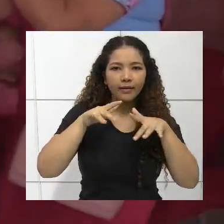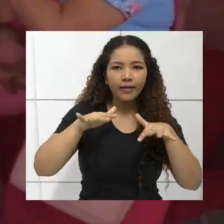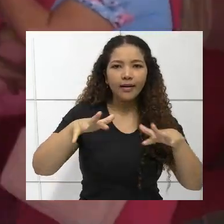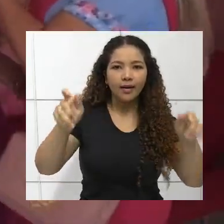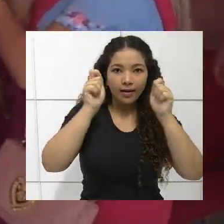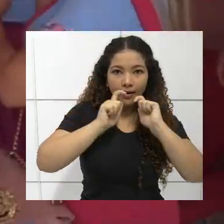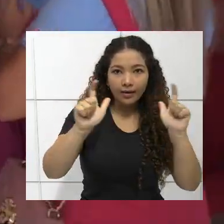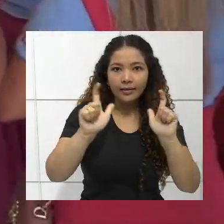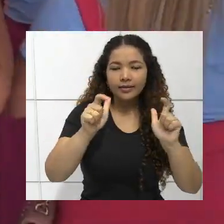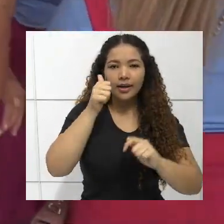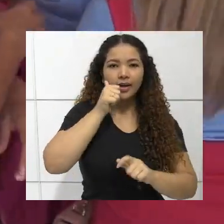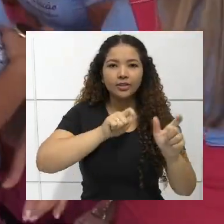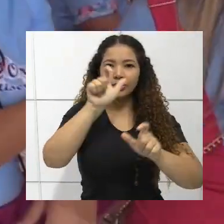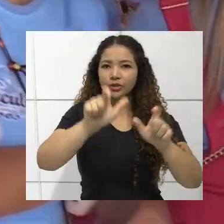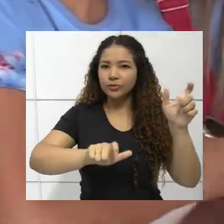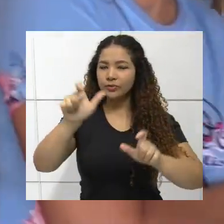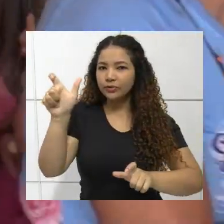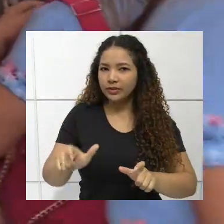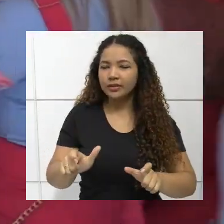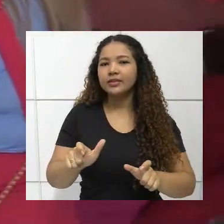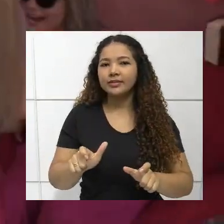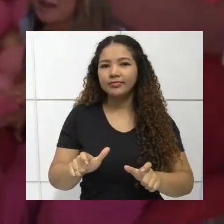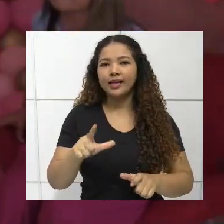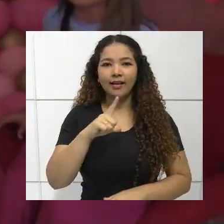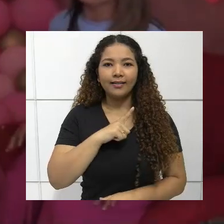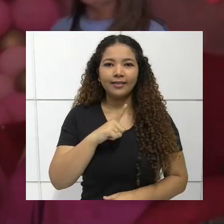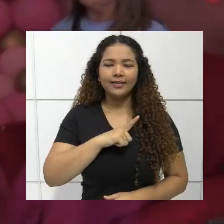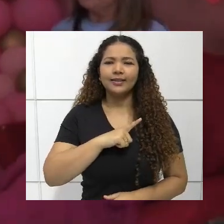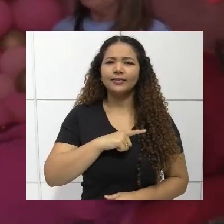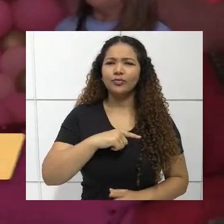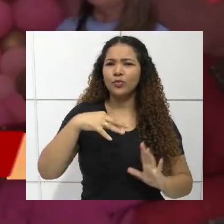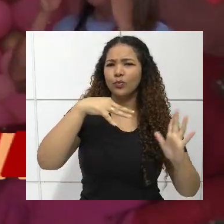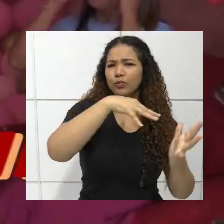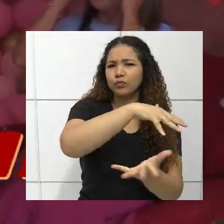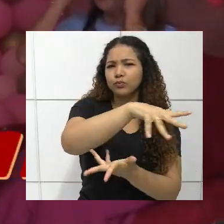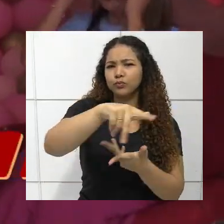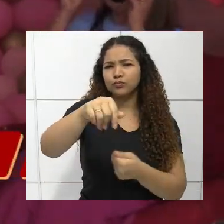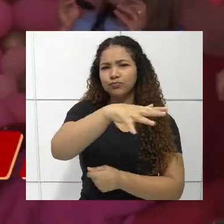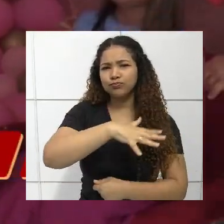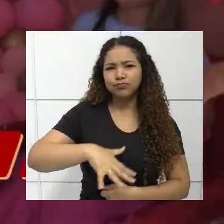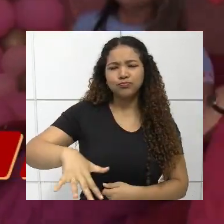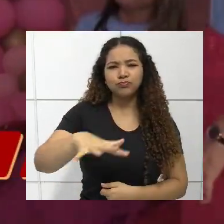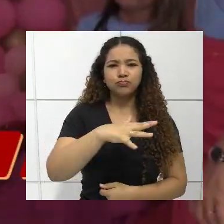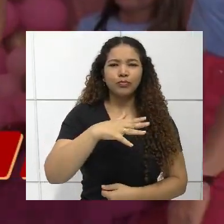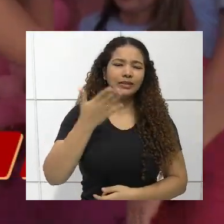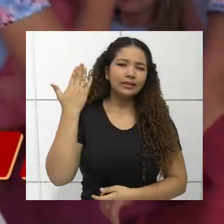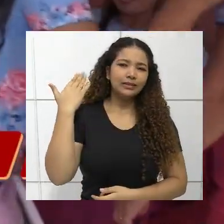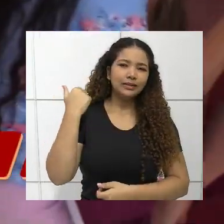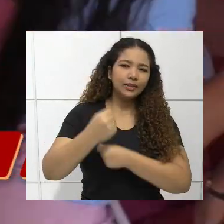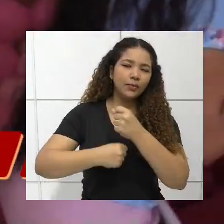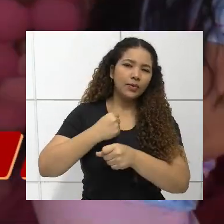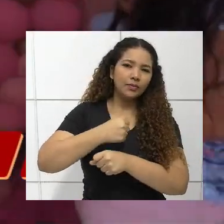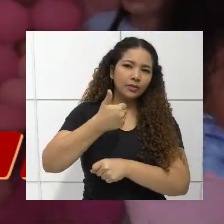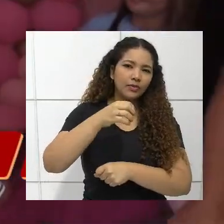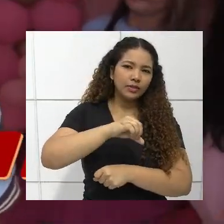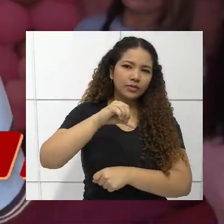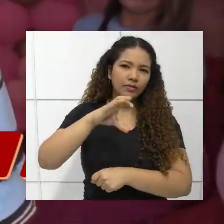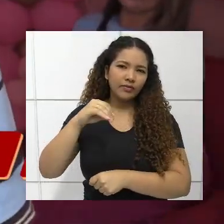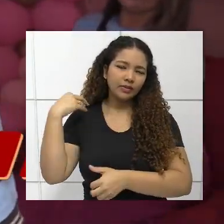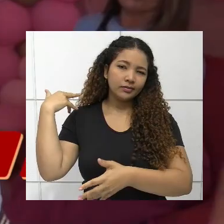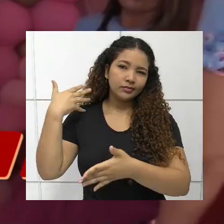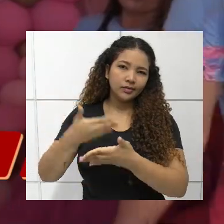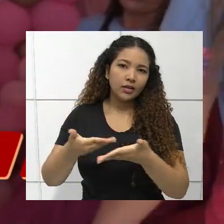do câncer de mama. É uma campanha mundial que iniciou em 1990 e o câncer de mama ele